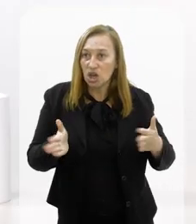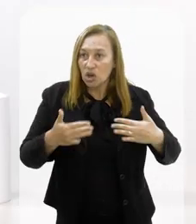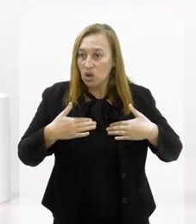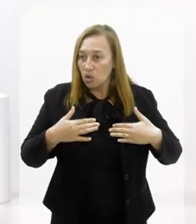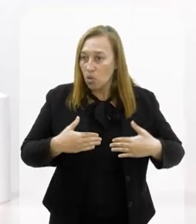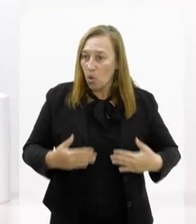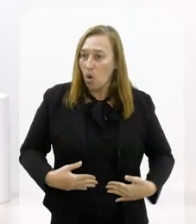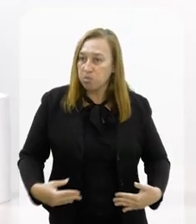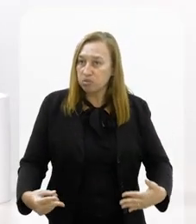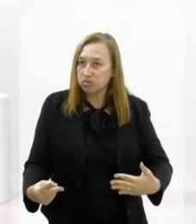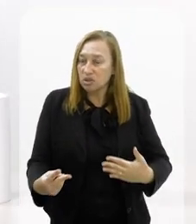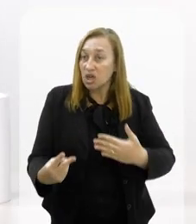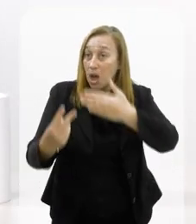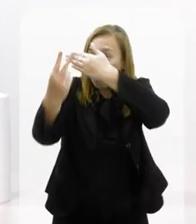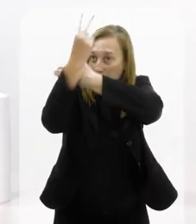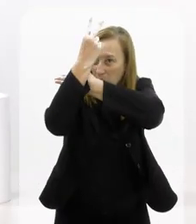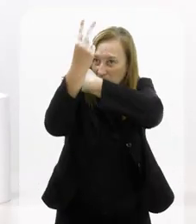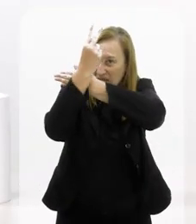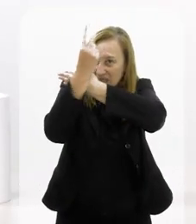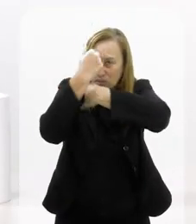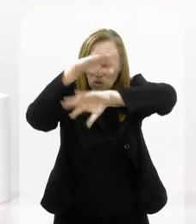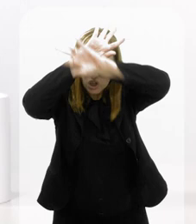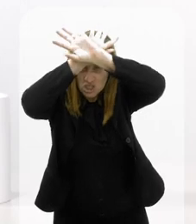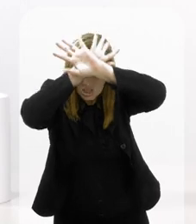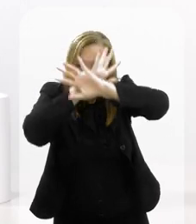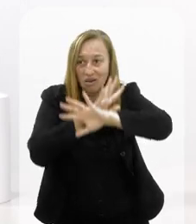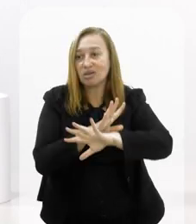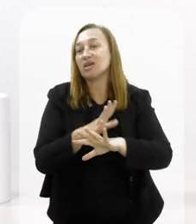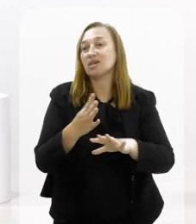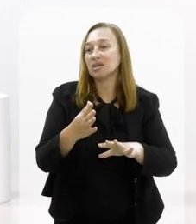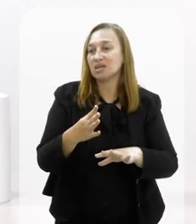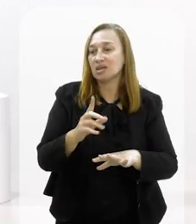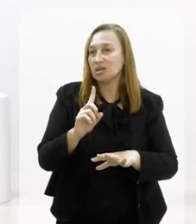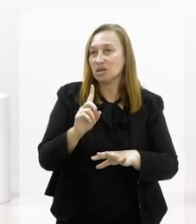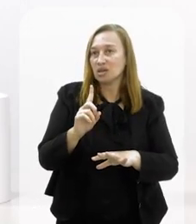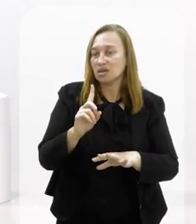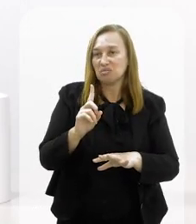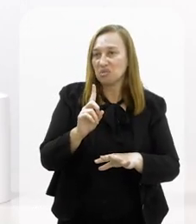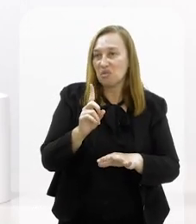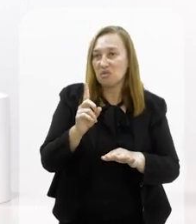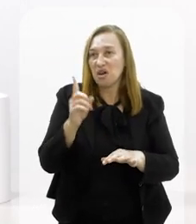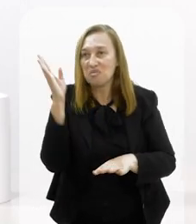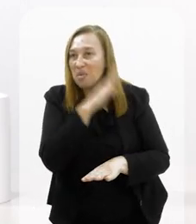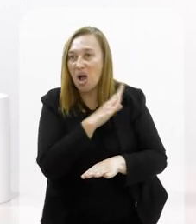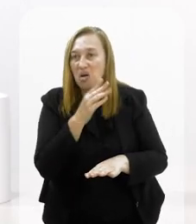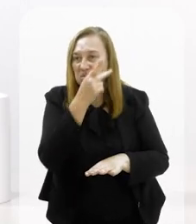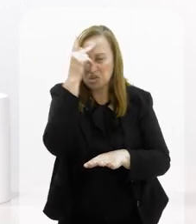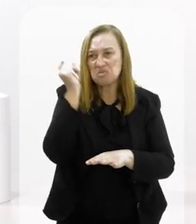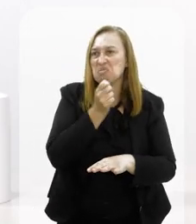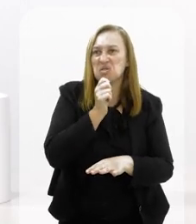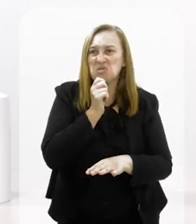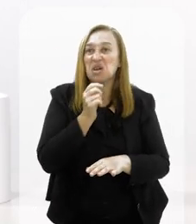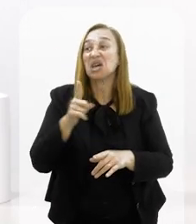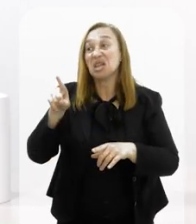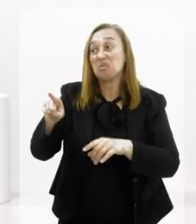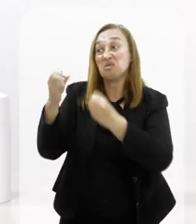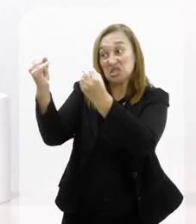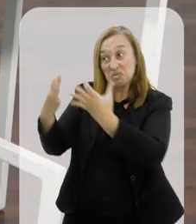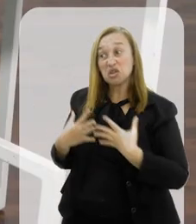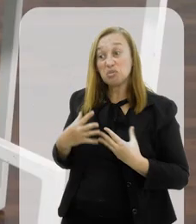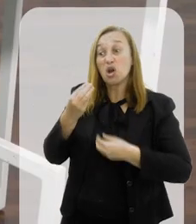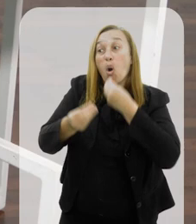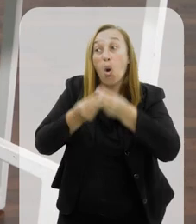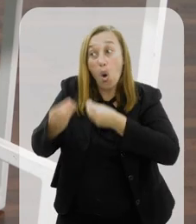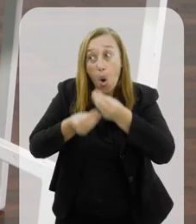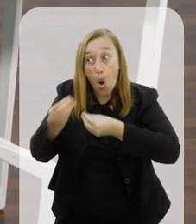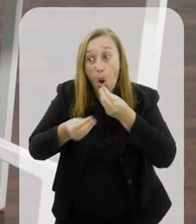fechado não faz mal a ninguém não não faz mal a ninguém a gente tá se protegendo para poder chegar bonito na Avenida vamos saber dicas aí de fechar cor